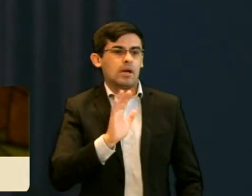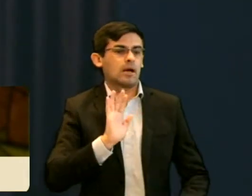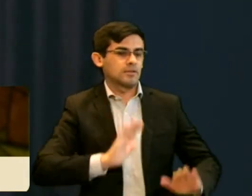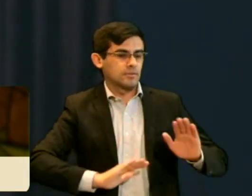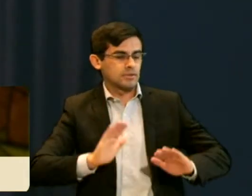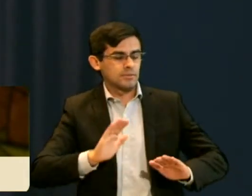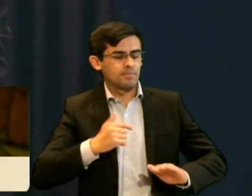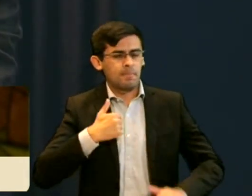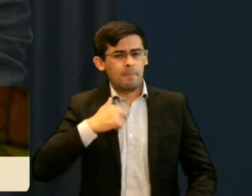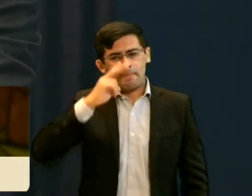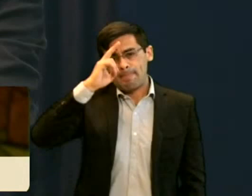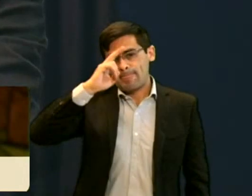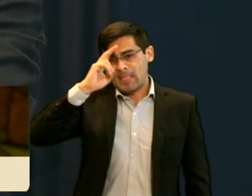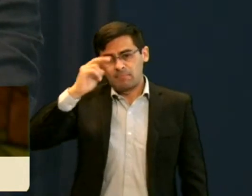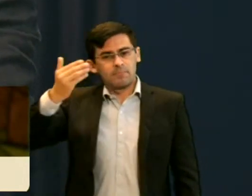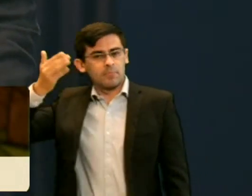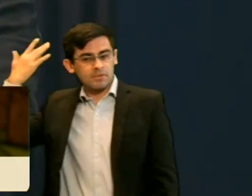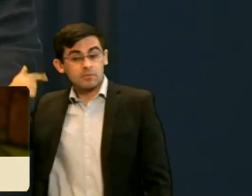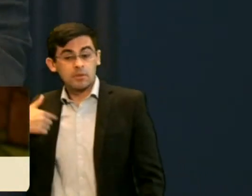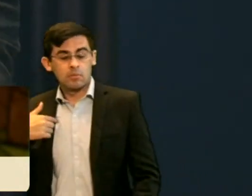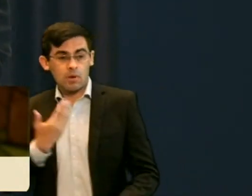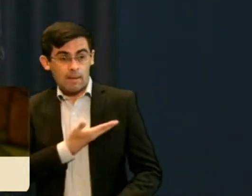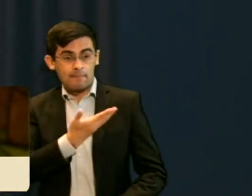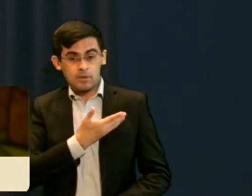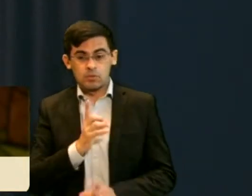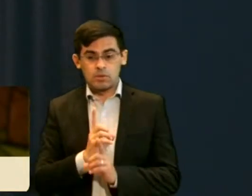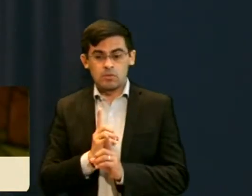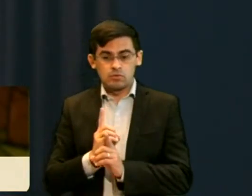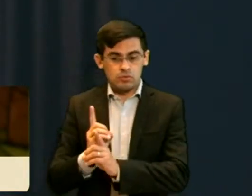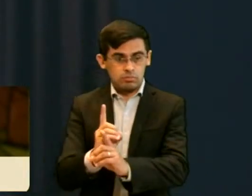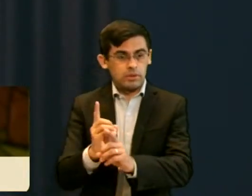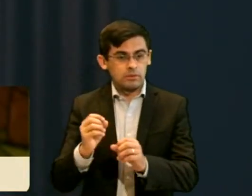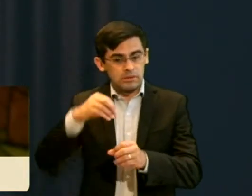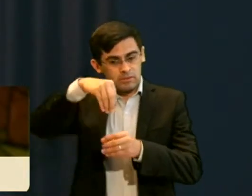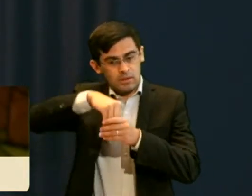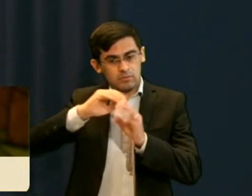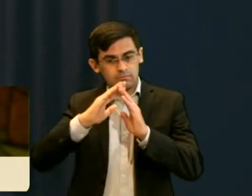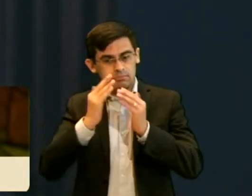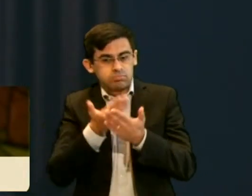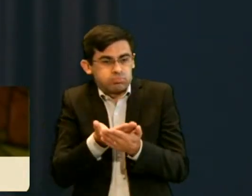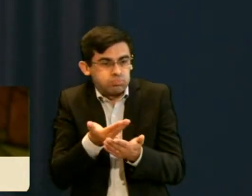Eu lembro de um amigo que eu discipulei na escola, apresentei Jesus para ele,